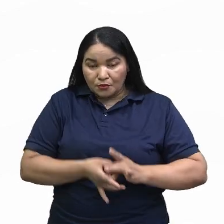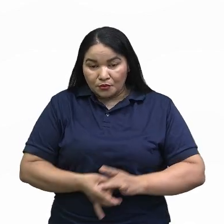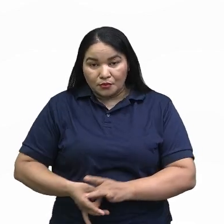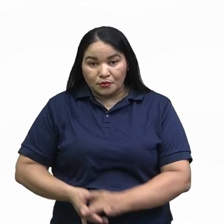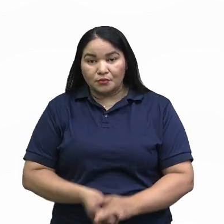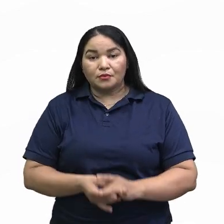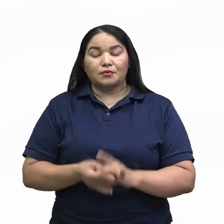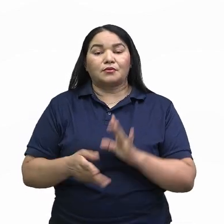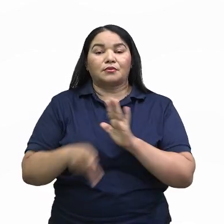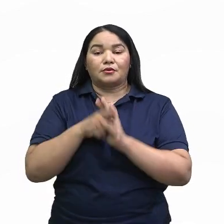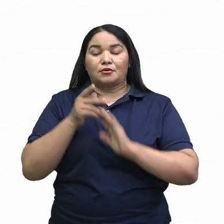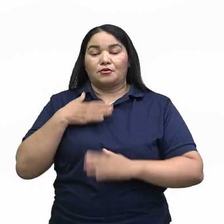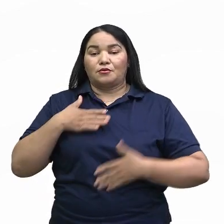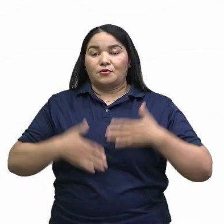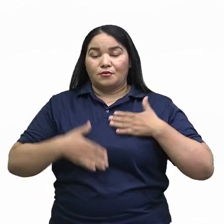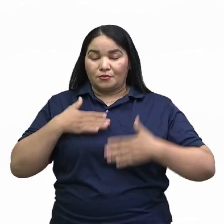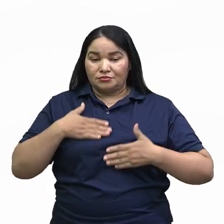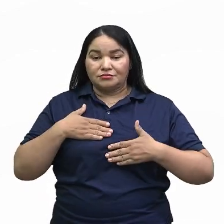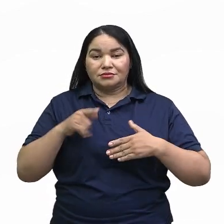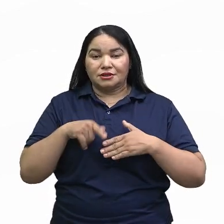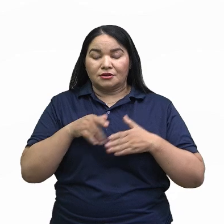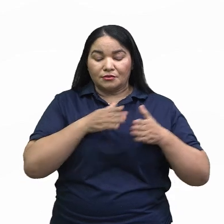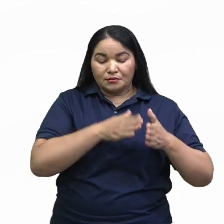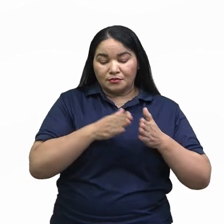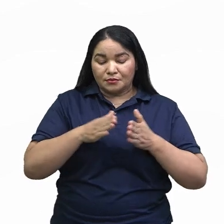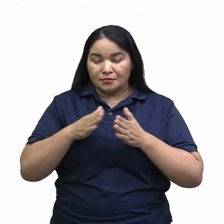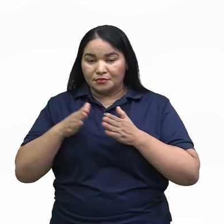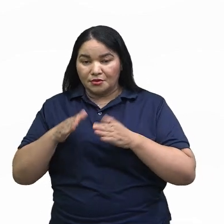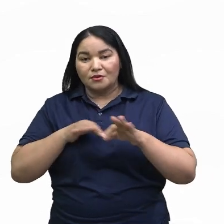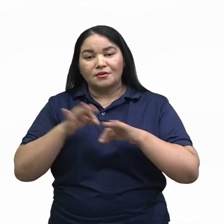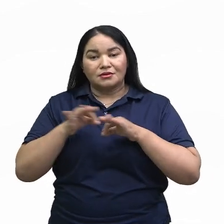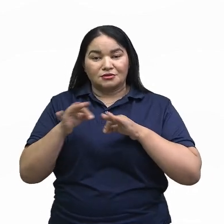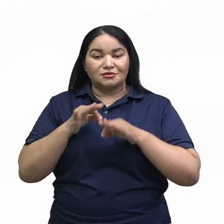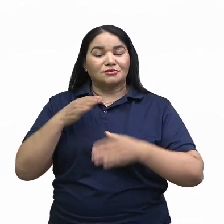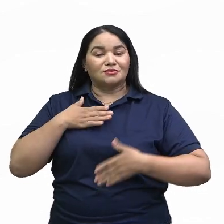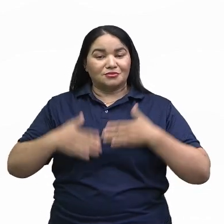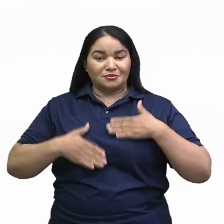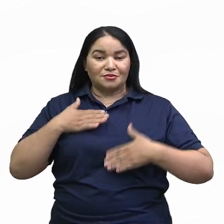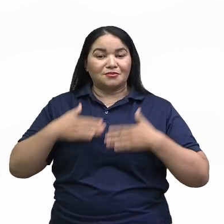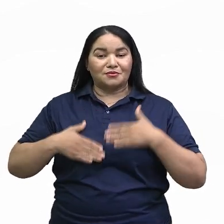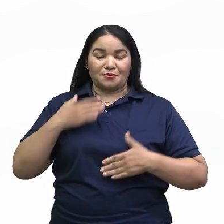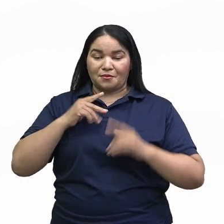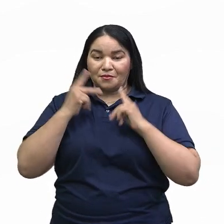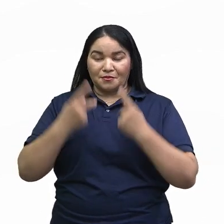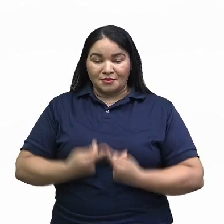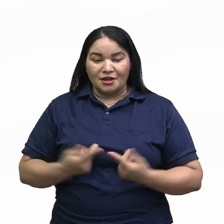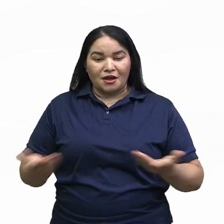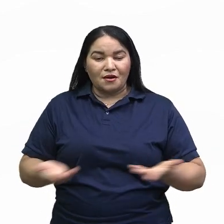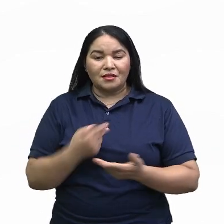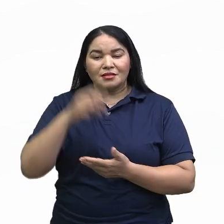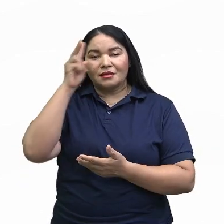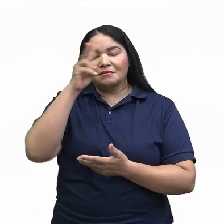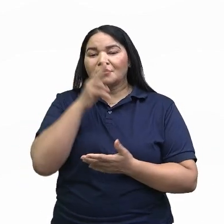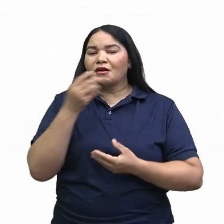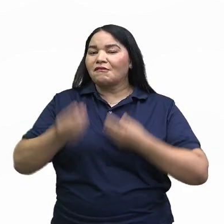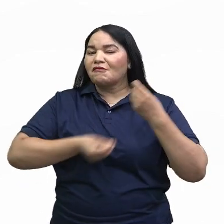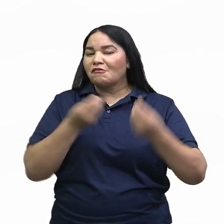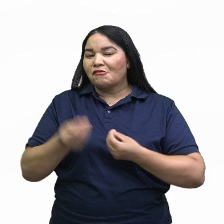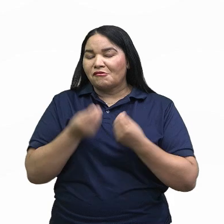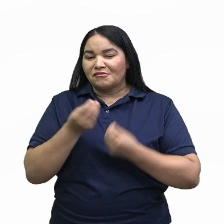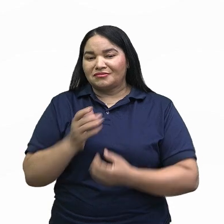nós temos aí os níveis de organização do corpo humano. E vamos relembrar como o nosso corpo